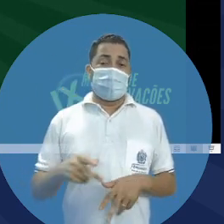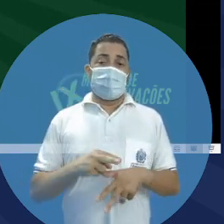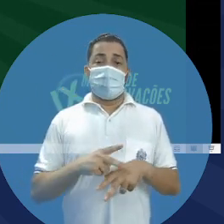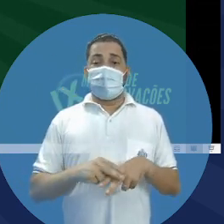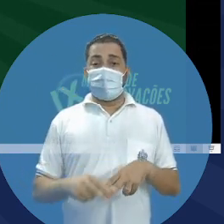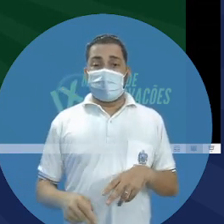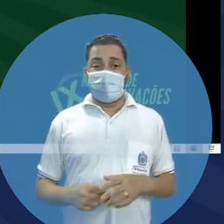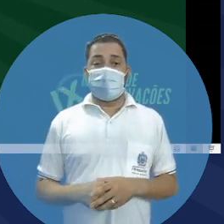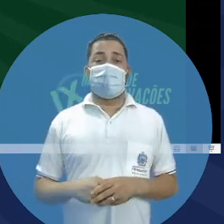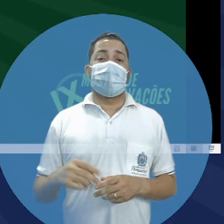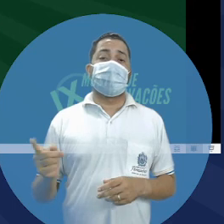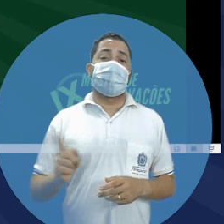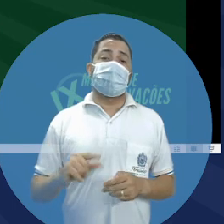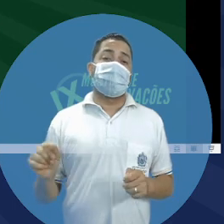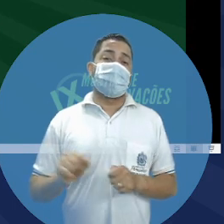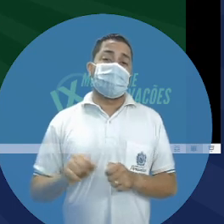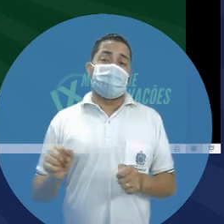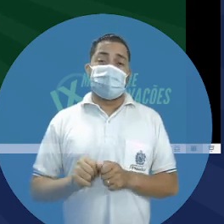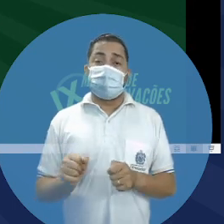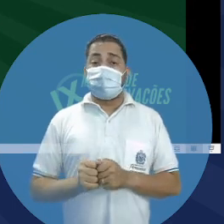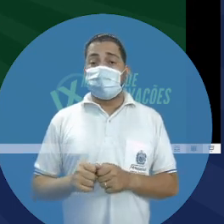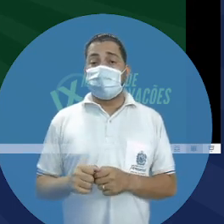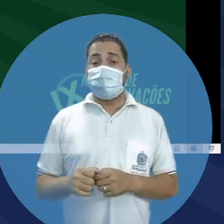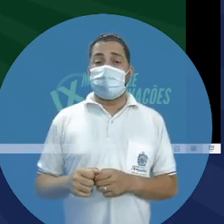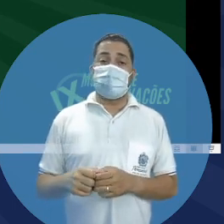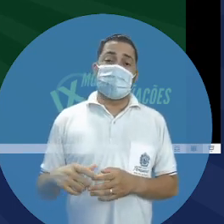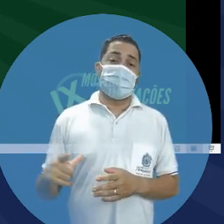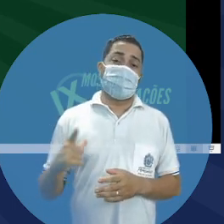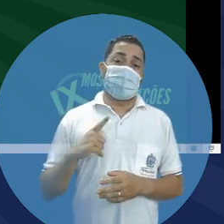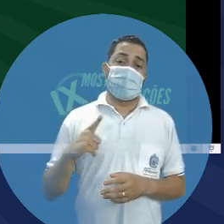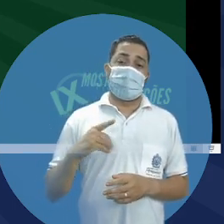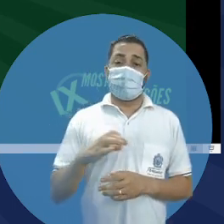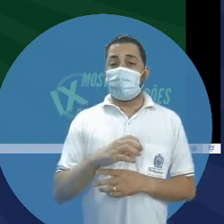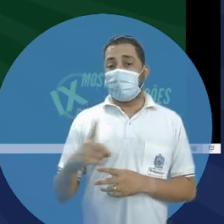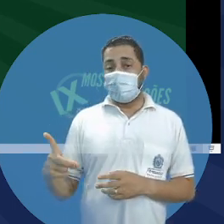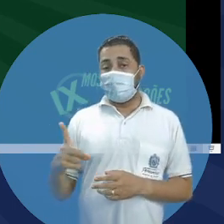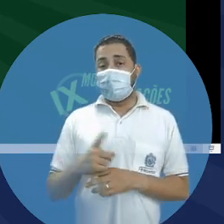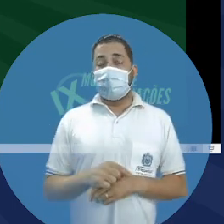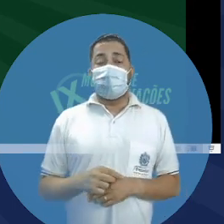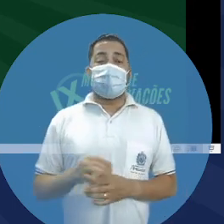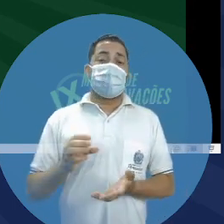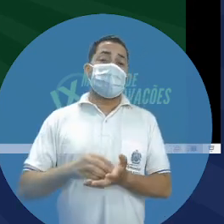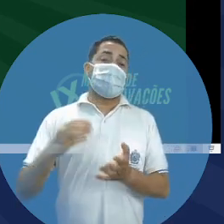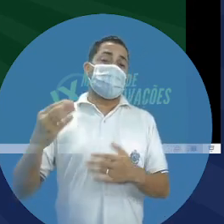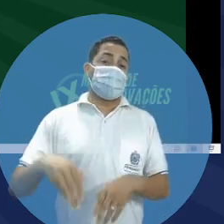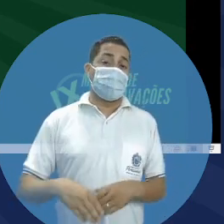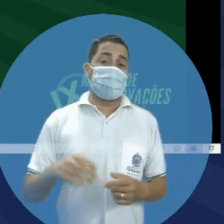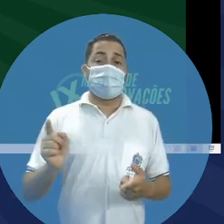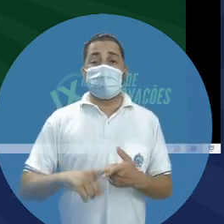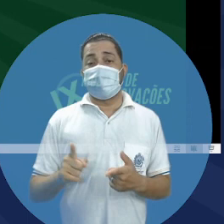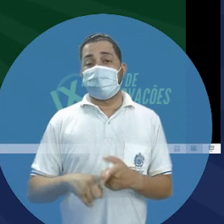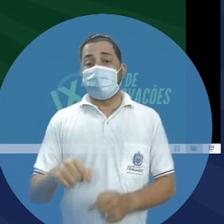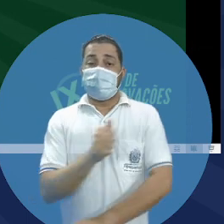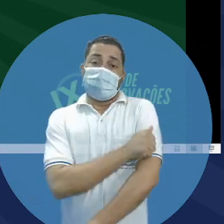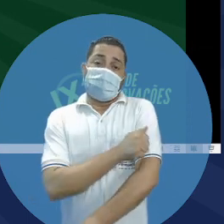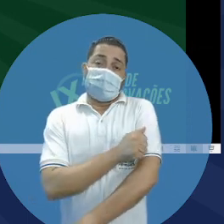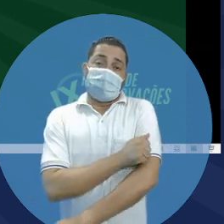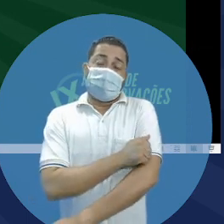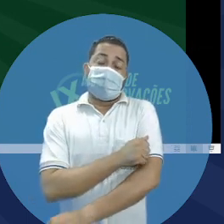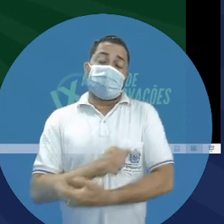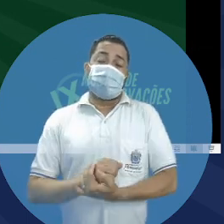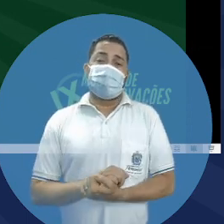ficar restrito unicamente ao professor que coordena o núcleo e aos estudantes, mas ele deve abranger